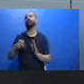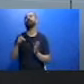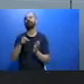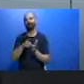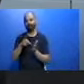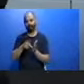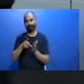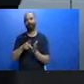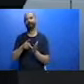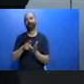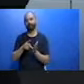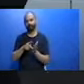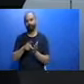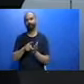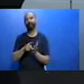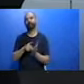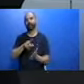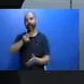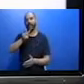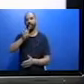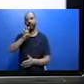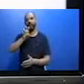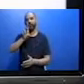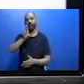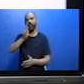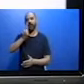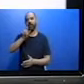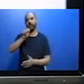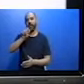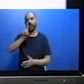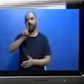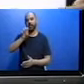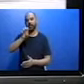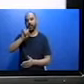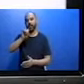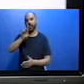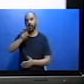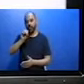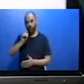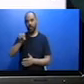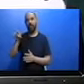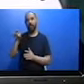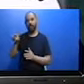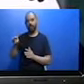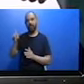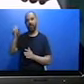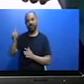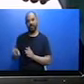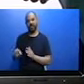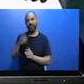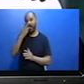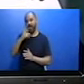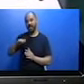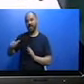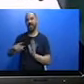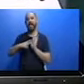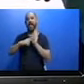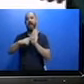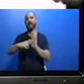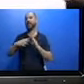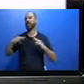verdadeiro ele representa todas as crianças a letra b